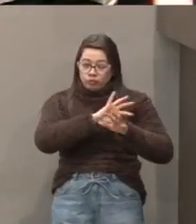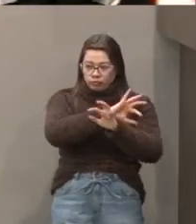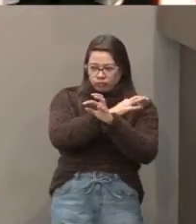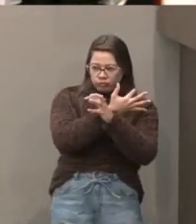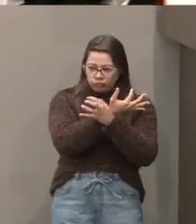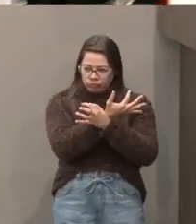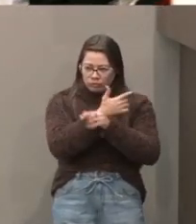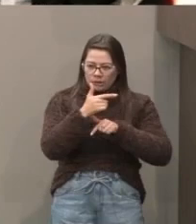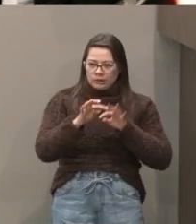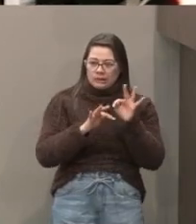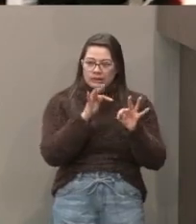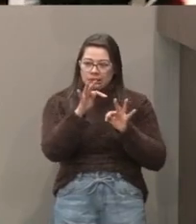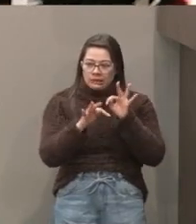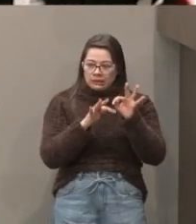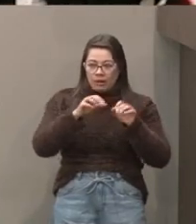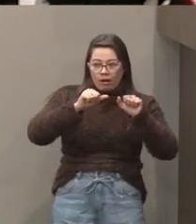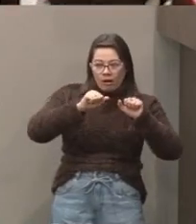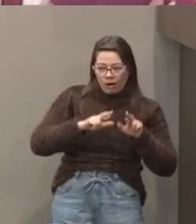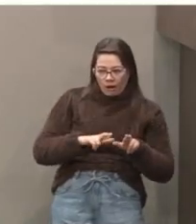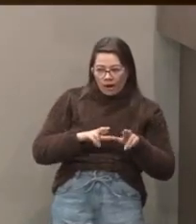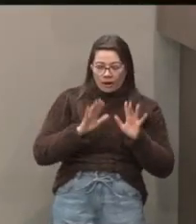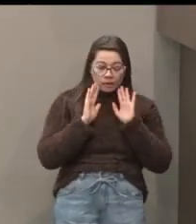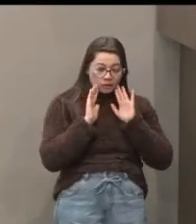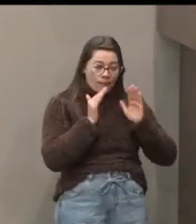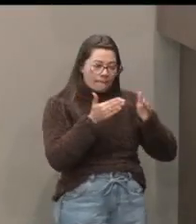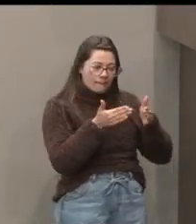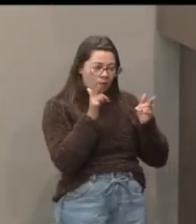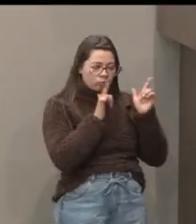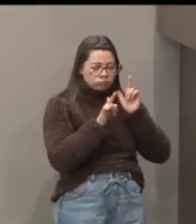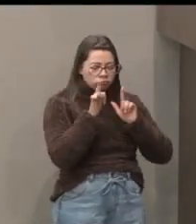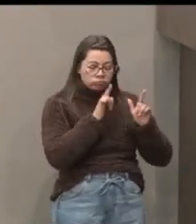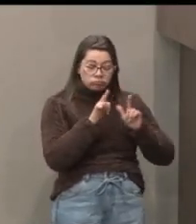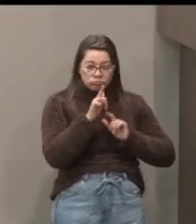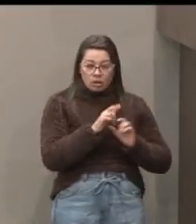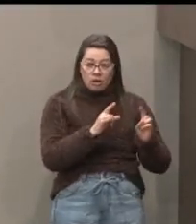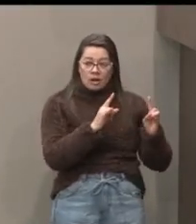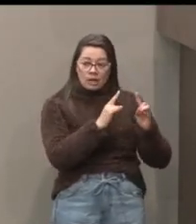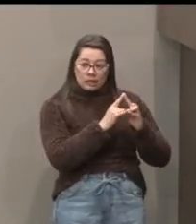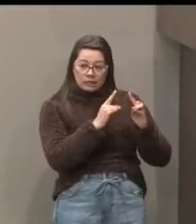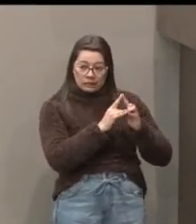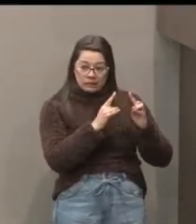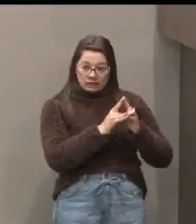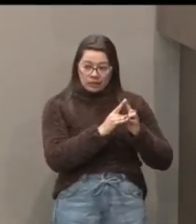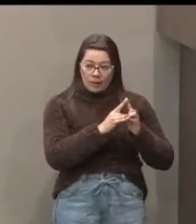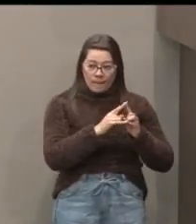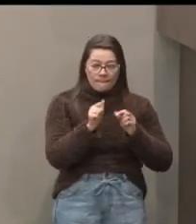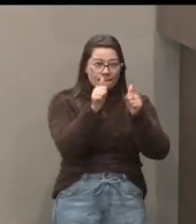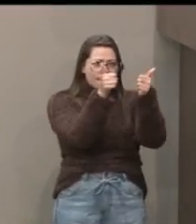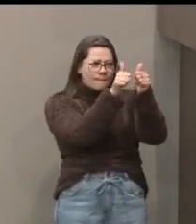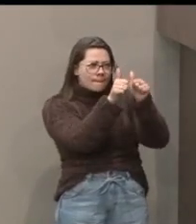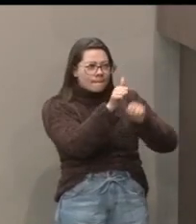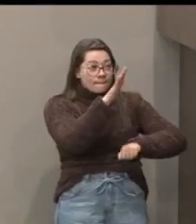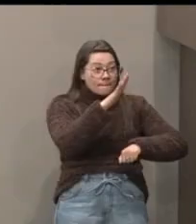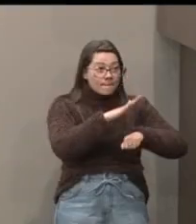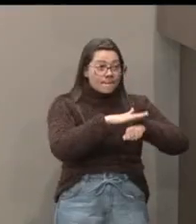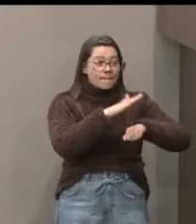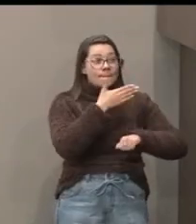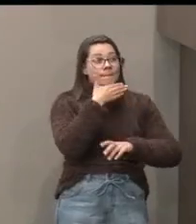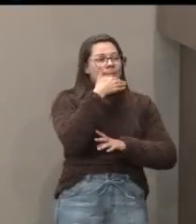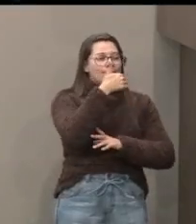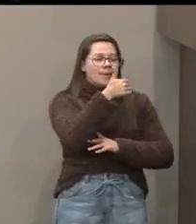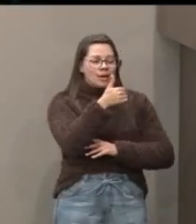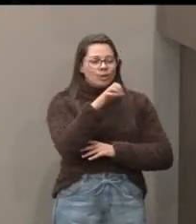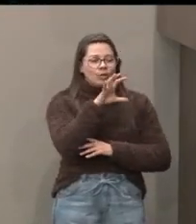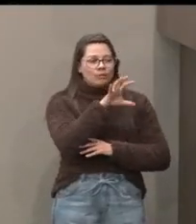e a vanguarda no tratamento por áreas específicas, colocaram o IOT no mapa dos melhores centros ortopédicos do